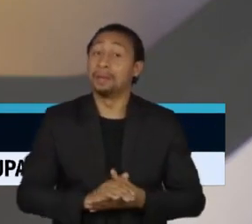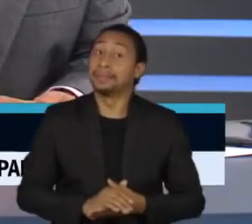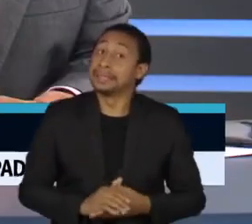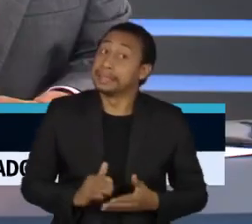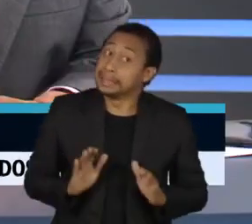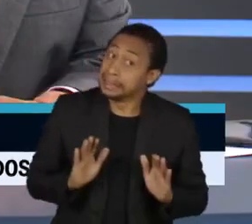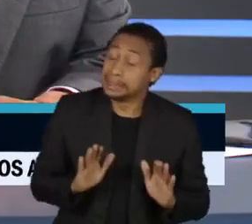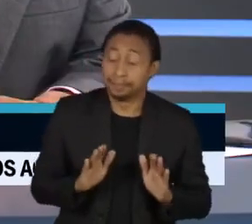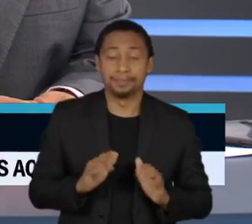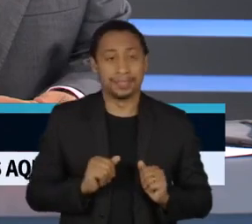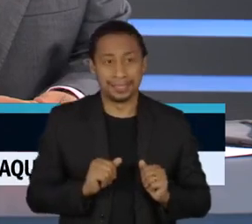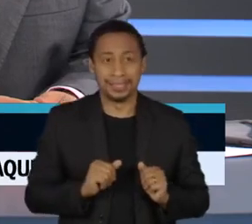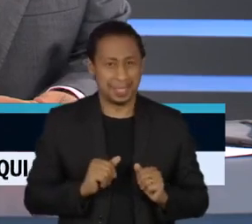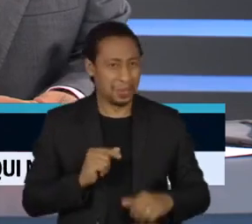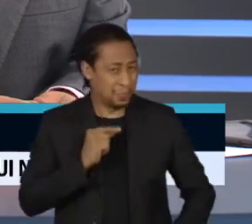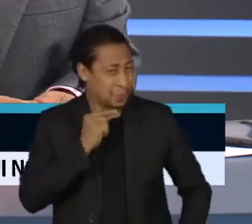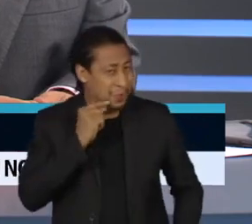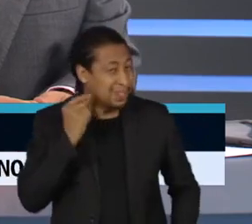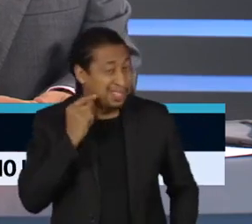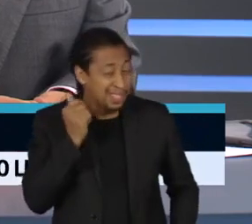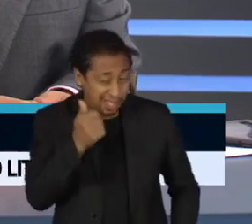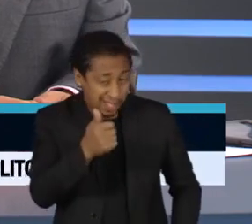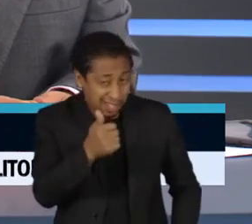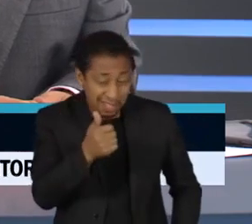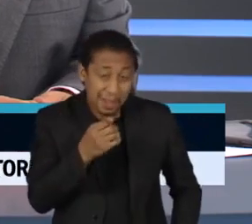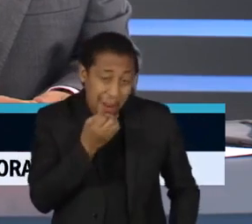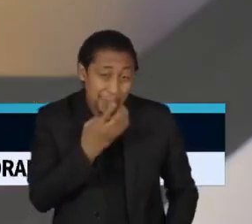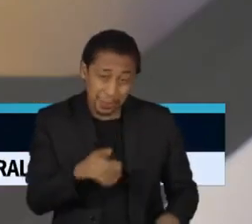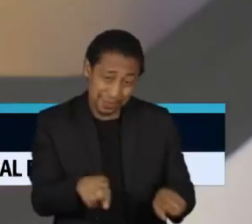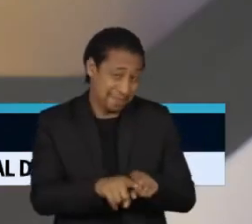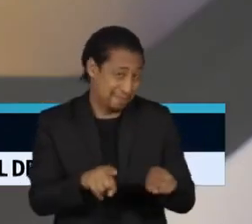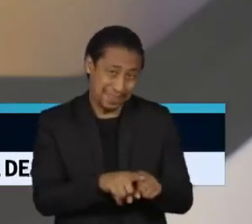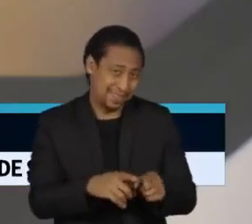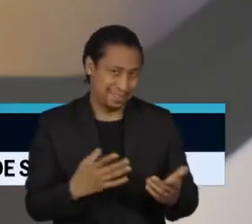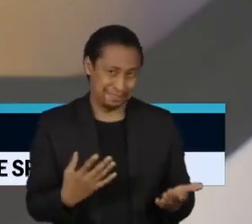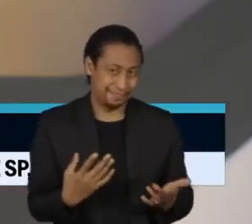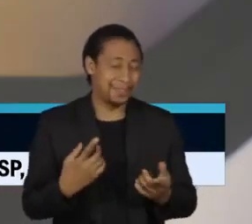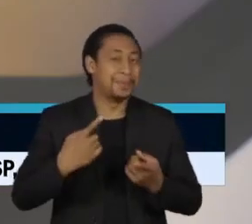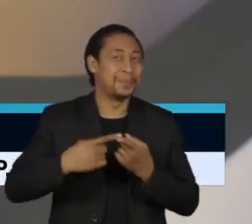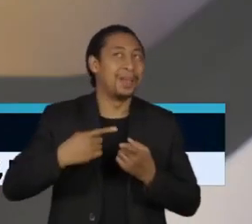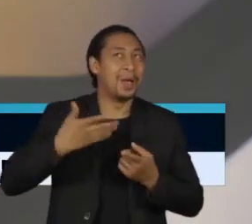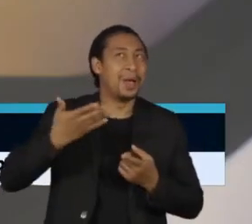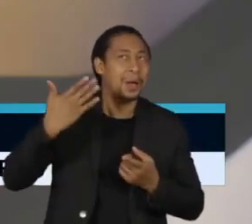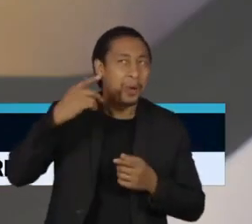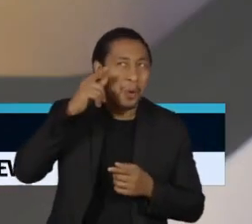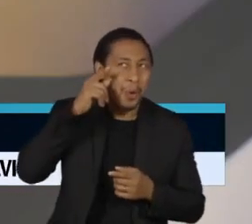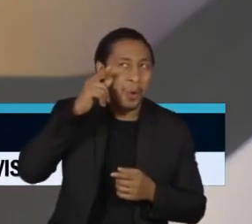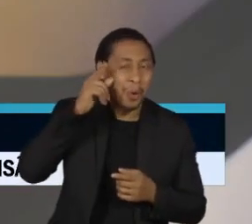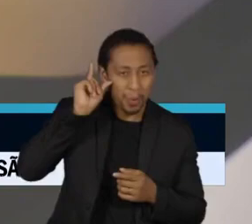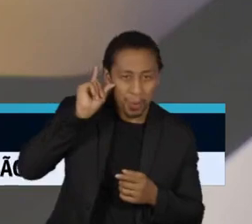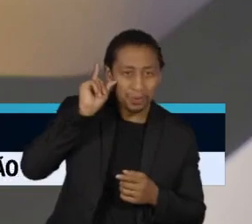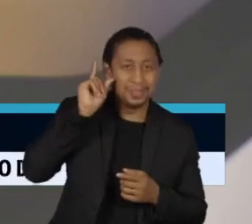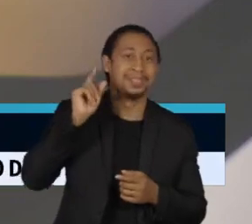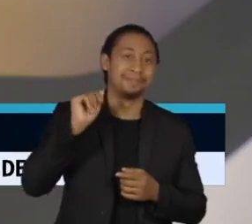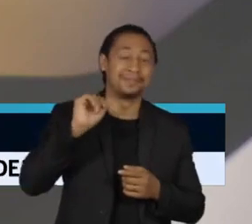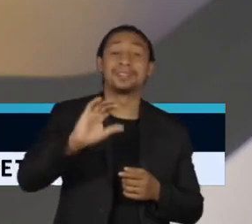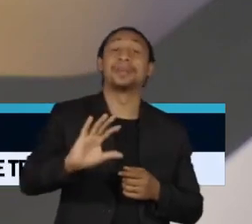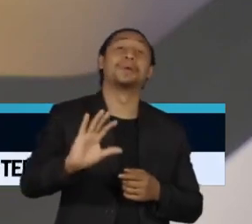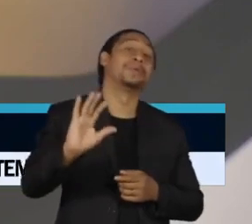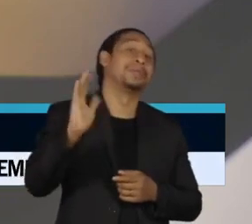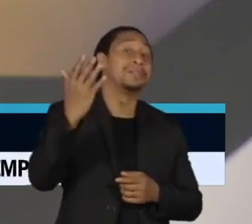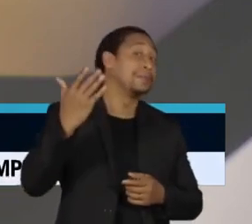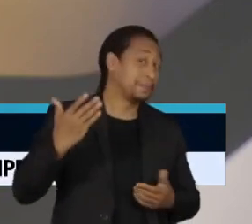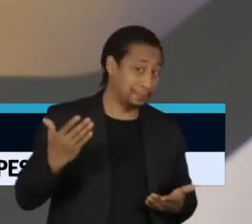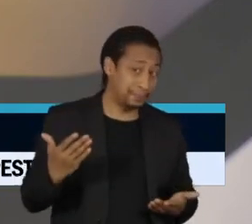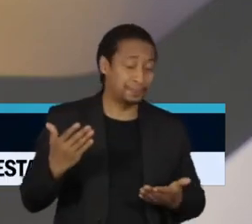para o Arthur Lira não ficou nada ruim também Porque inicialmente desde ontem quando a gente teve aquele voto